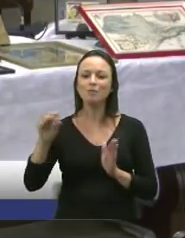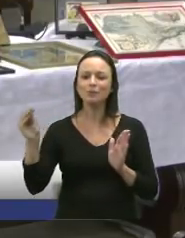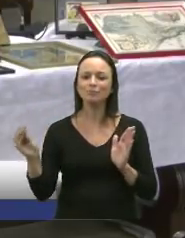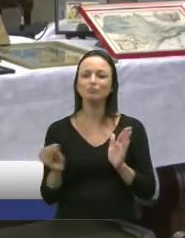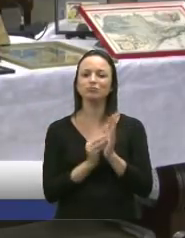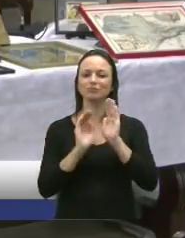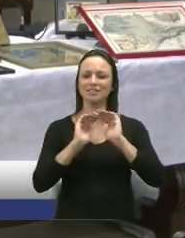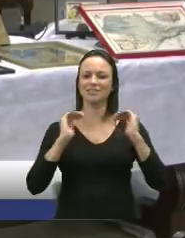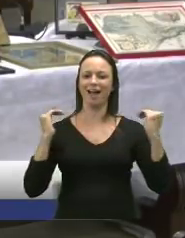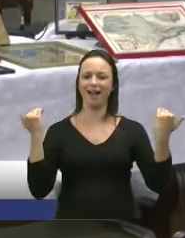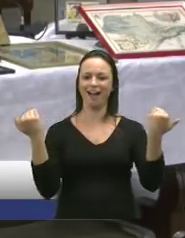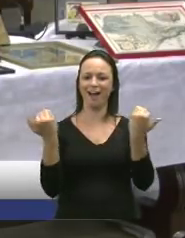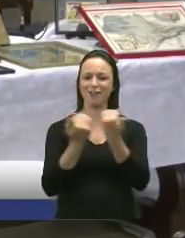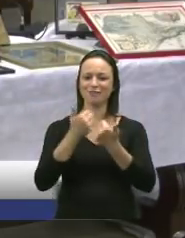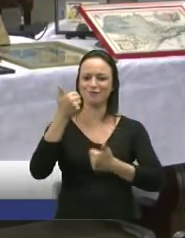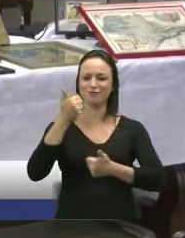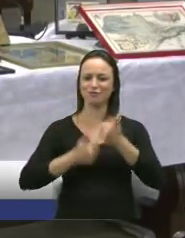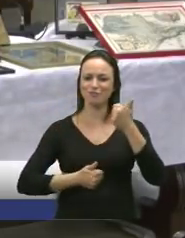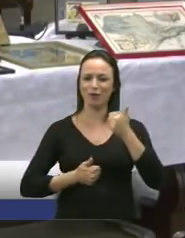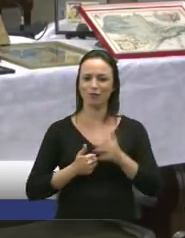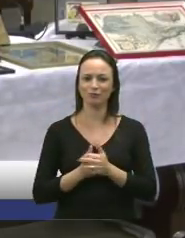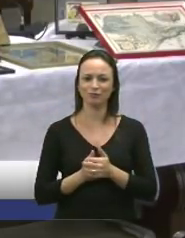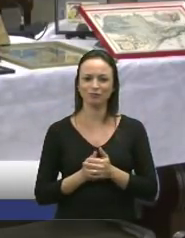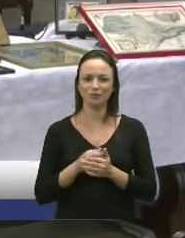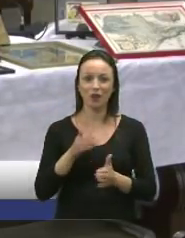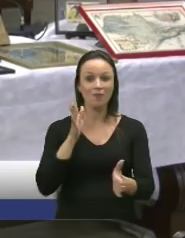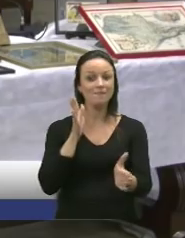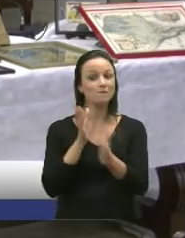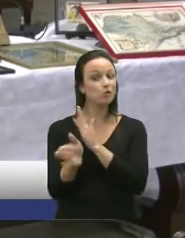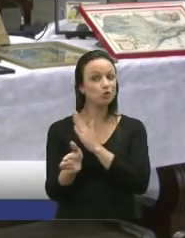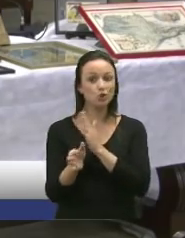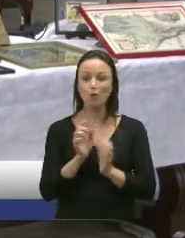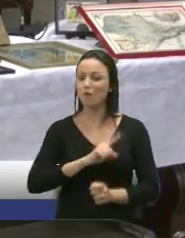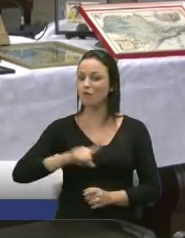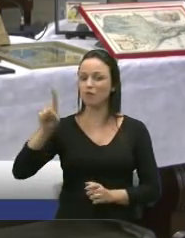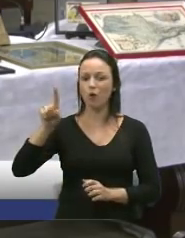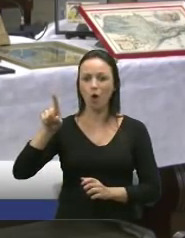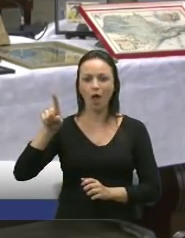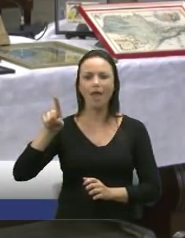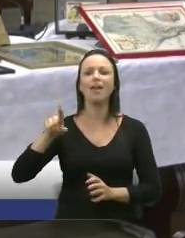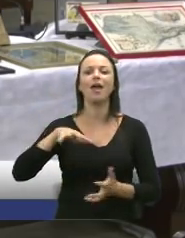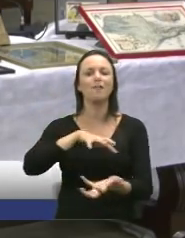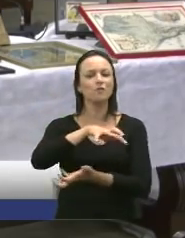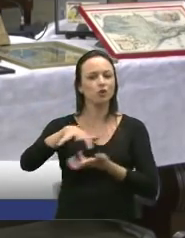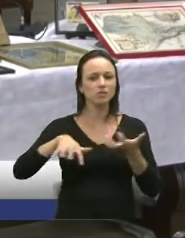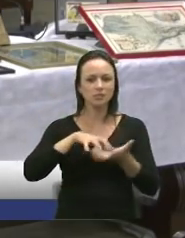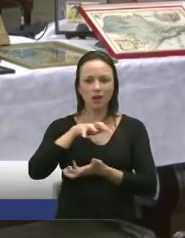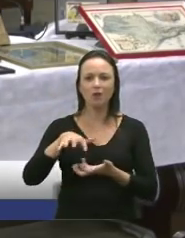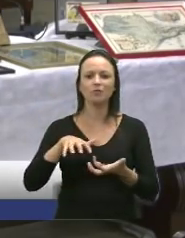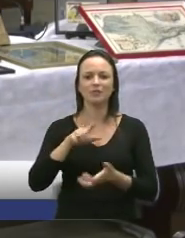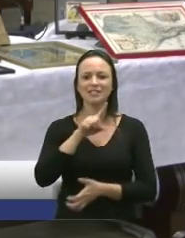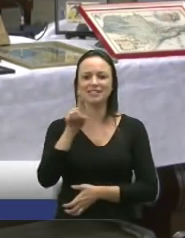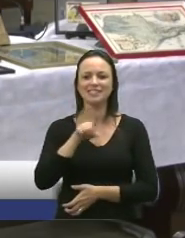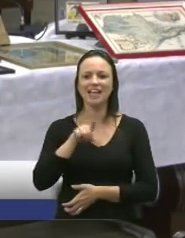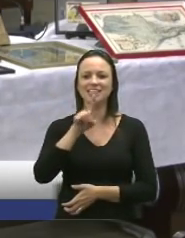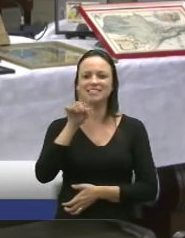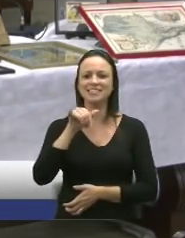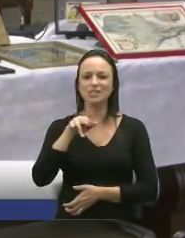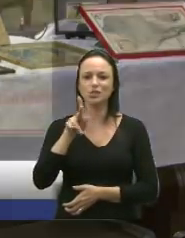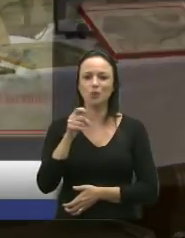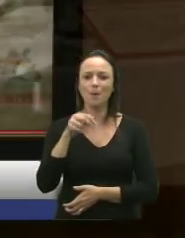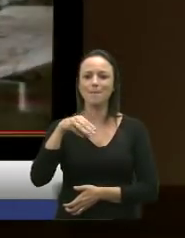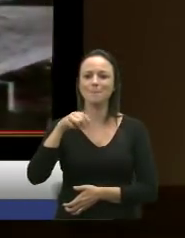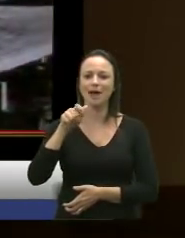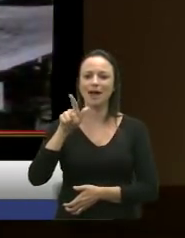Sabia? Ele fugiu de casa e foi para a Revolução, sem lutar, é lógico. Zezinho Magalhães. Zezinho